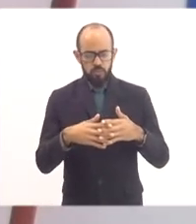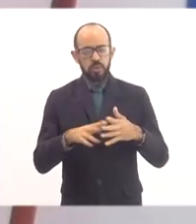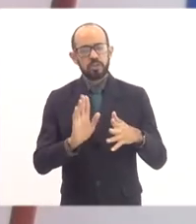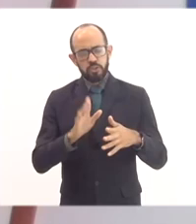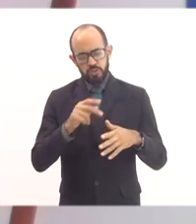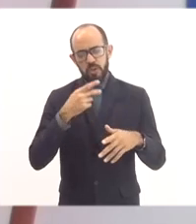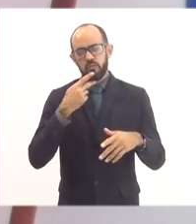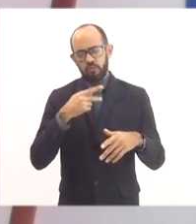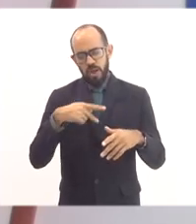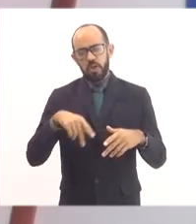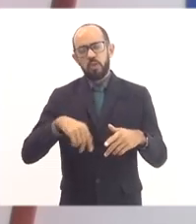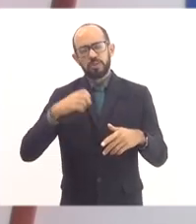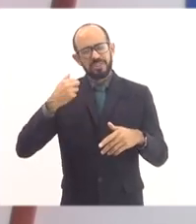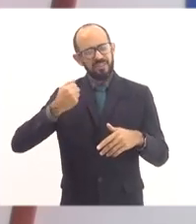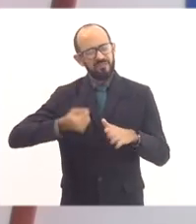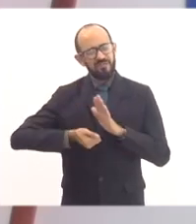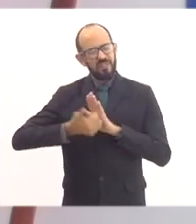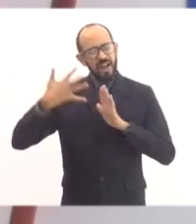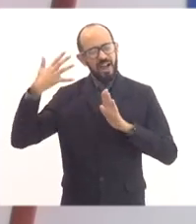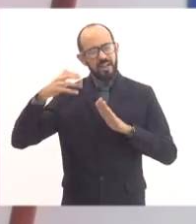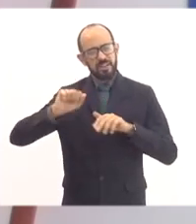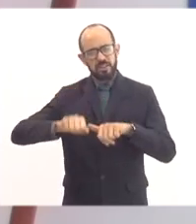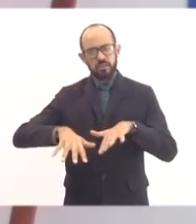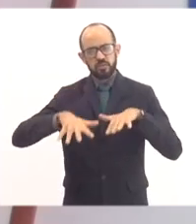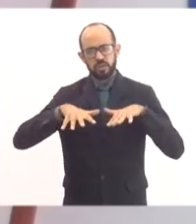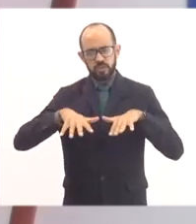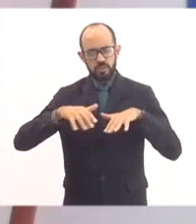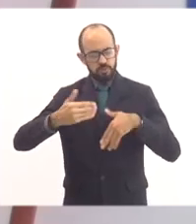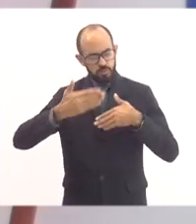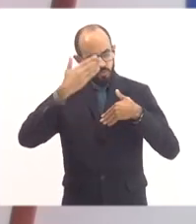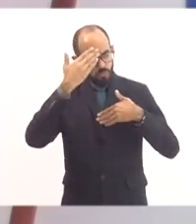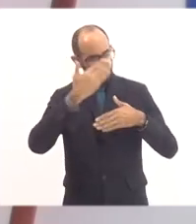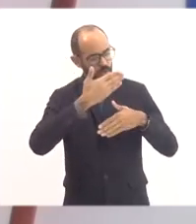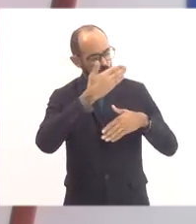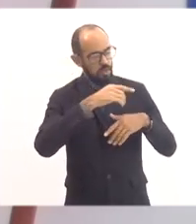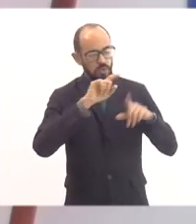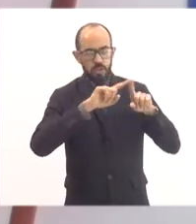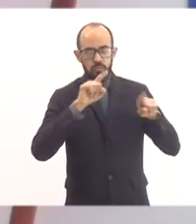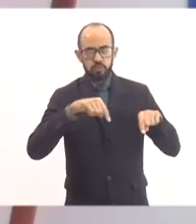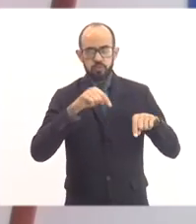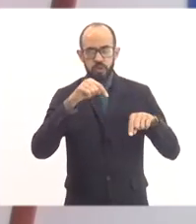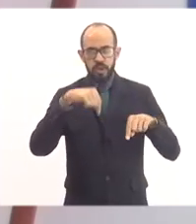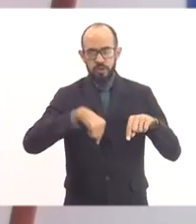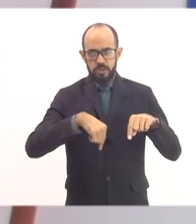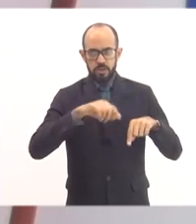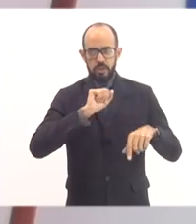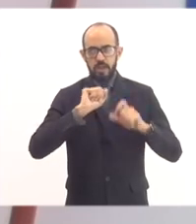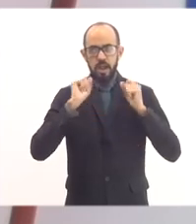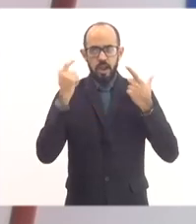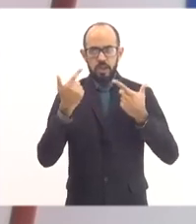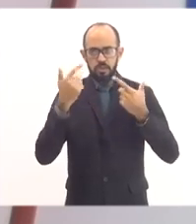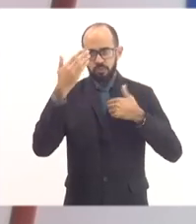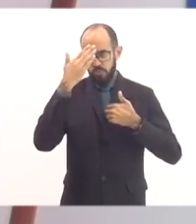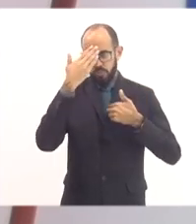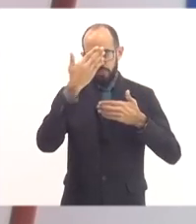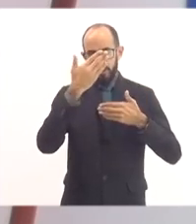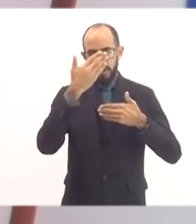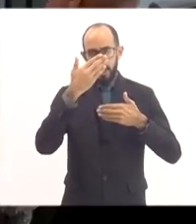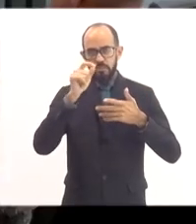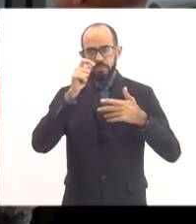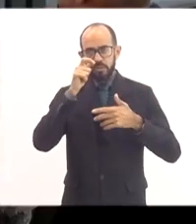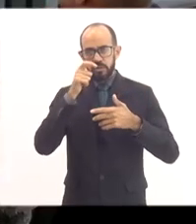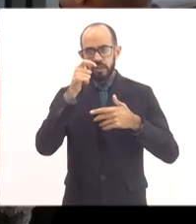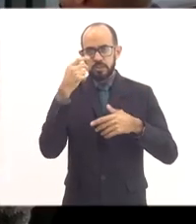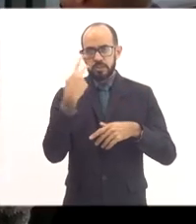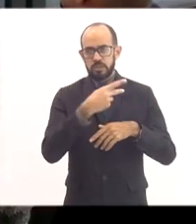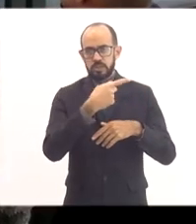também há muitas audiências. Então, pô, muito obrigado, servidor da casa. Obrigado pela tua presença mais uma vez, pela tua obstinação.